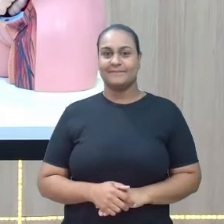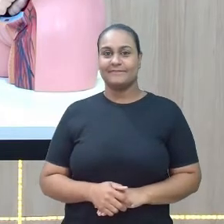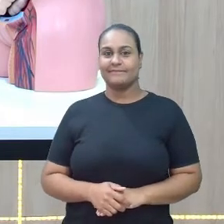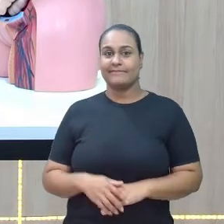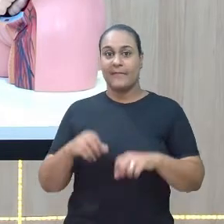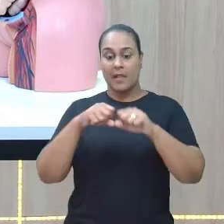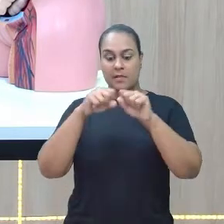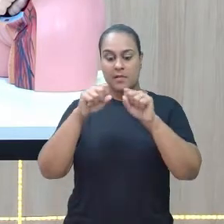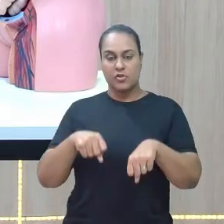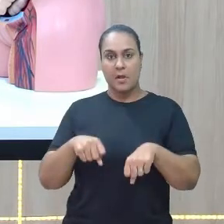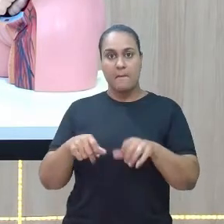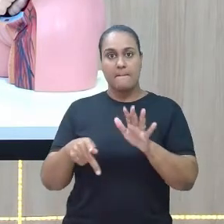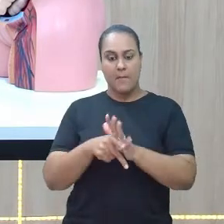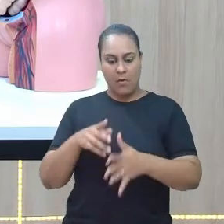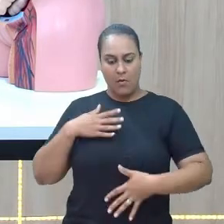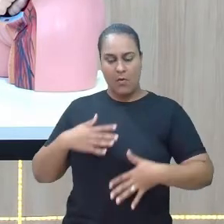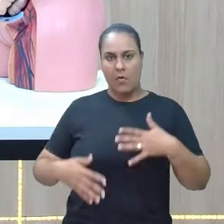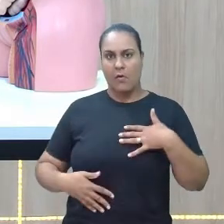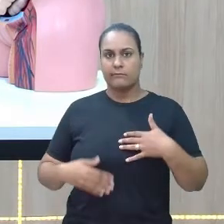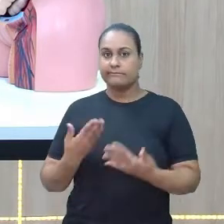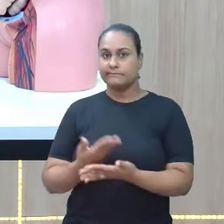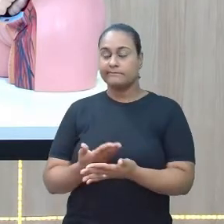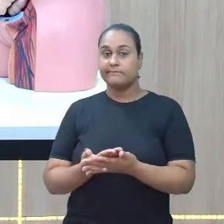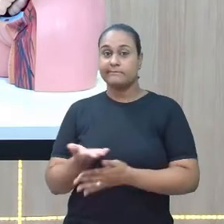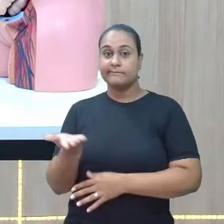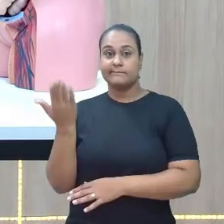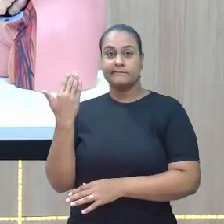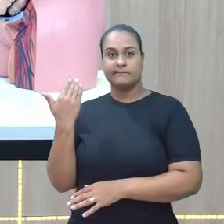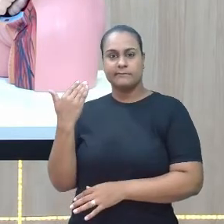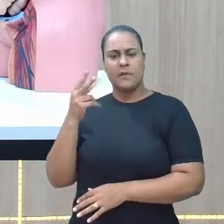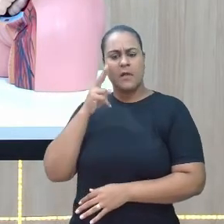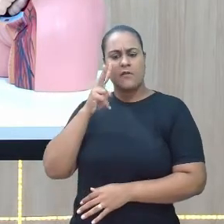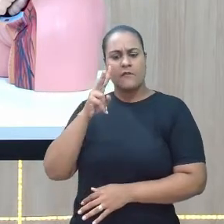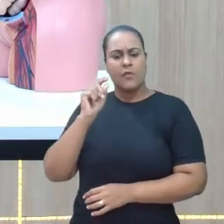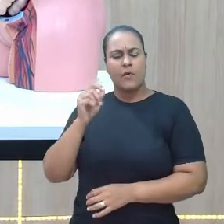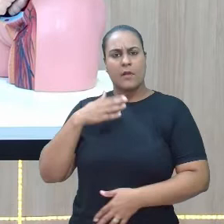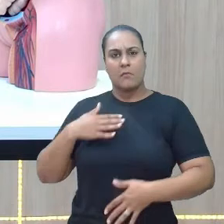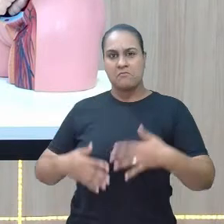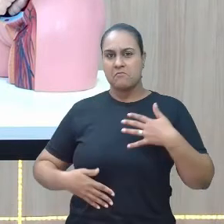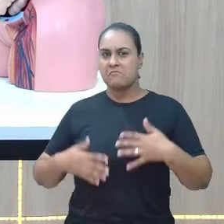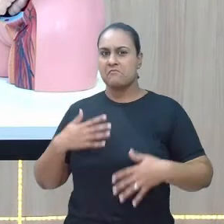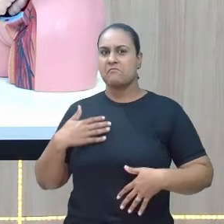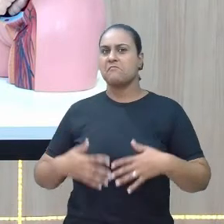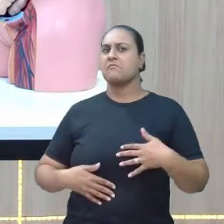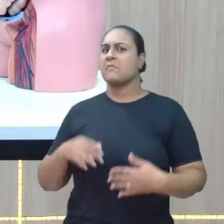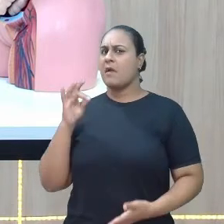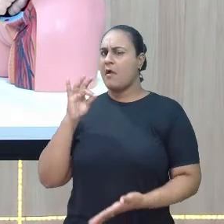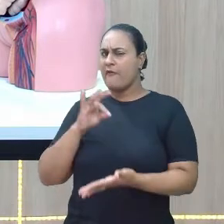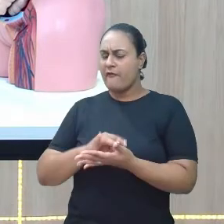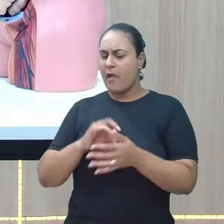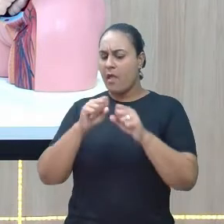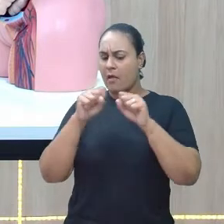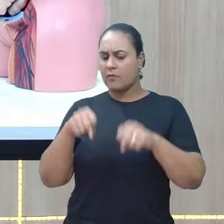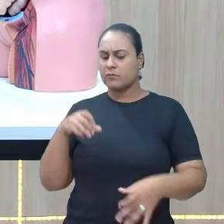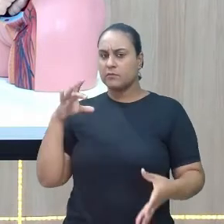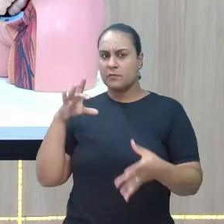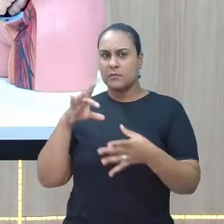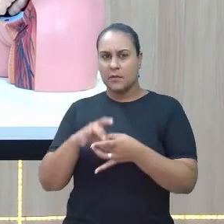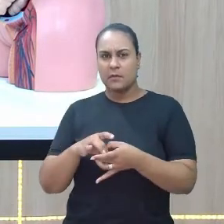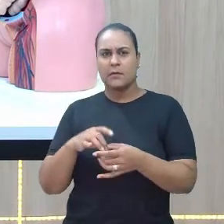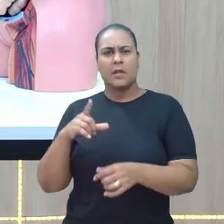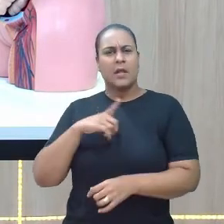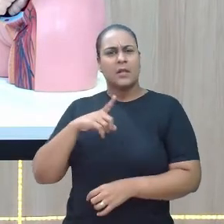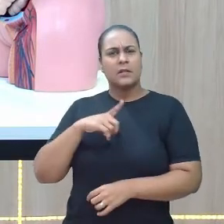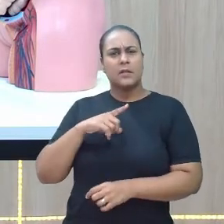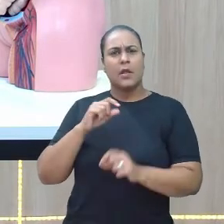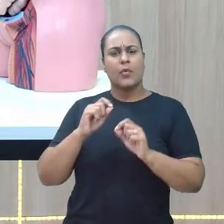Sistemas do corpo humano. Na aula anterior, nós vimos que o corpo humano ele é realmente um sistema integrado e ele possui os